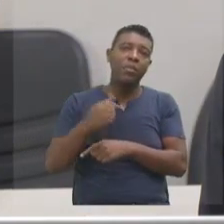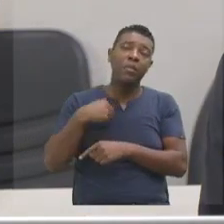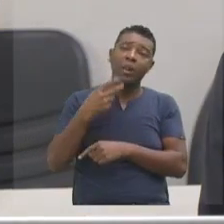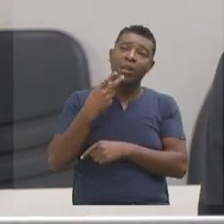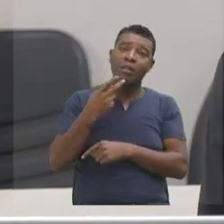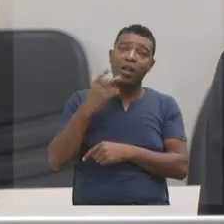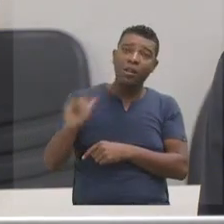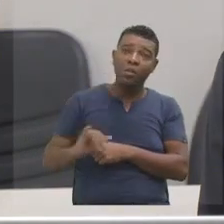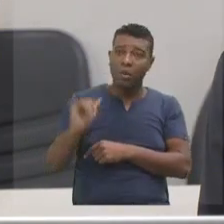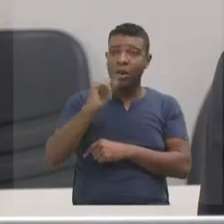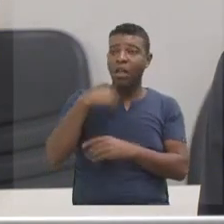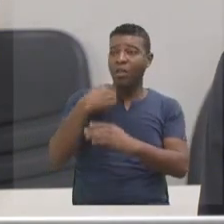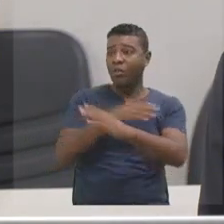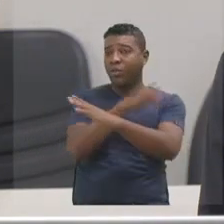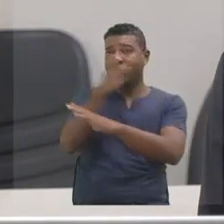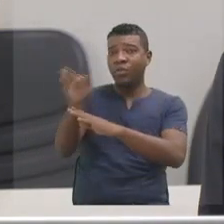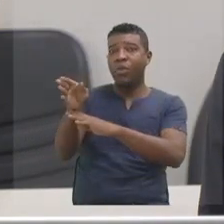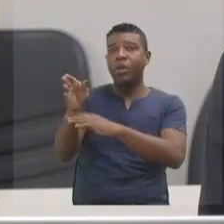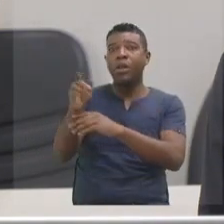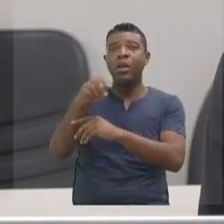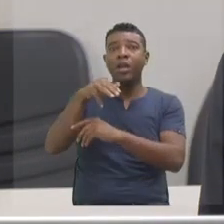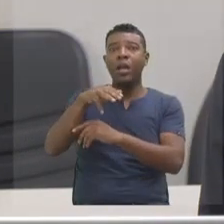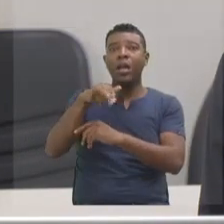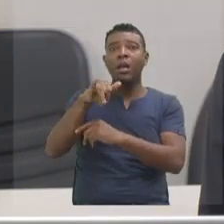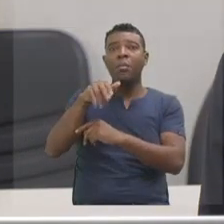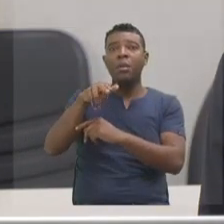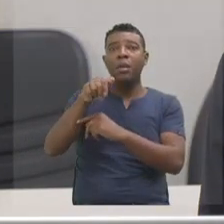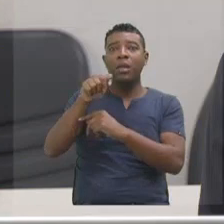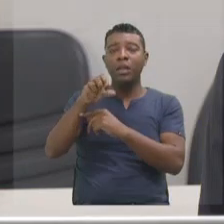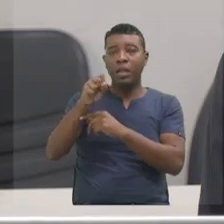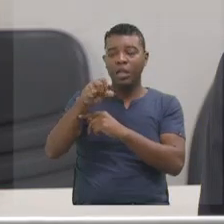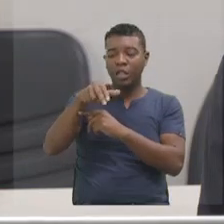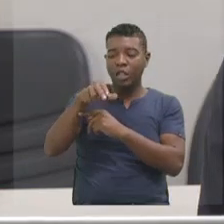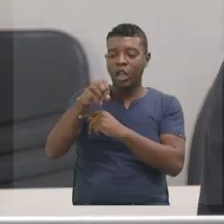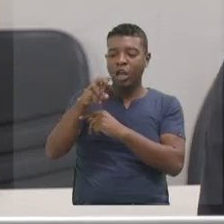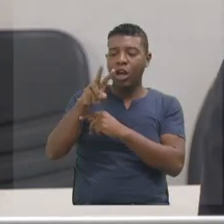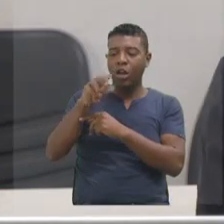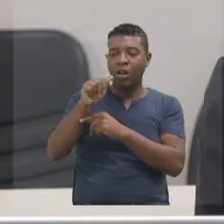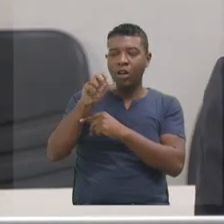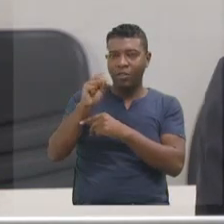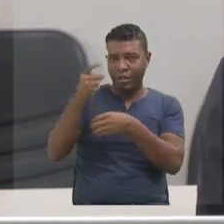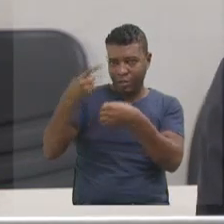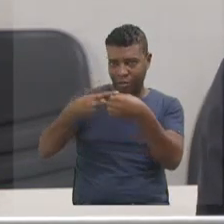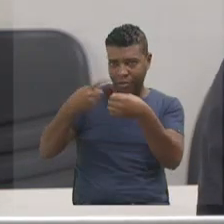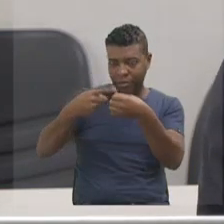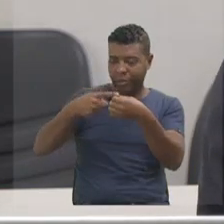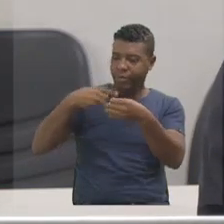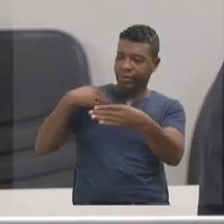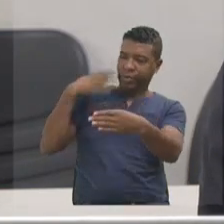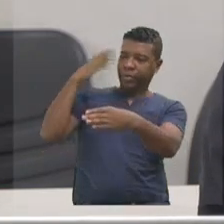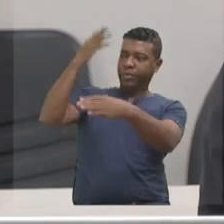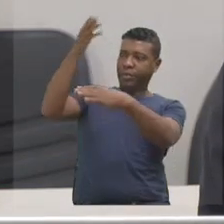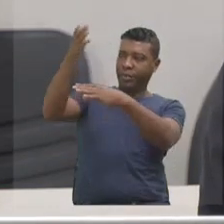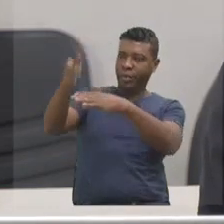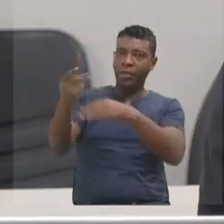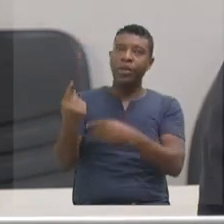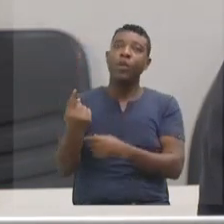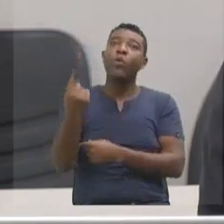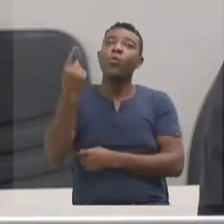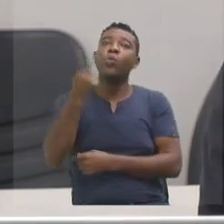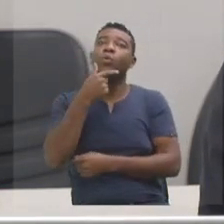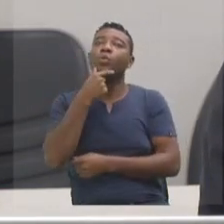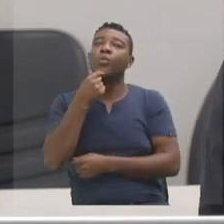quando eu fui lá ano passado eu lembro que um senhor falou que ele vai